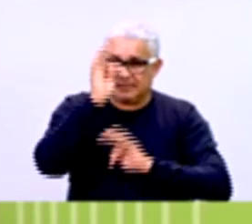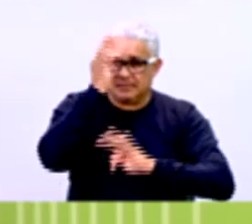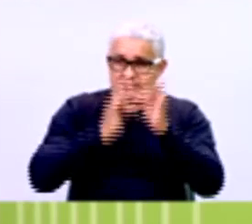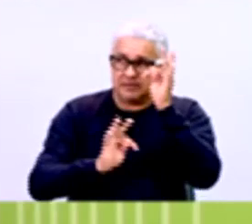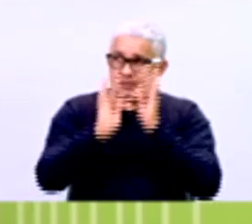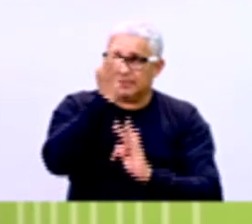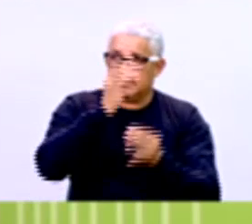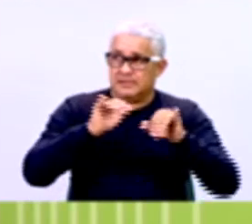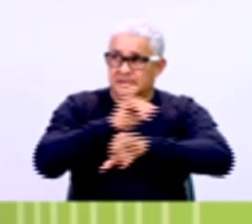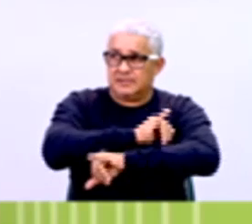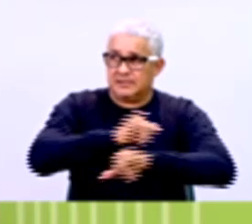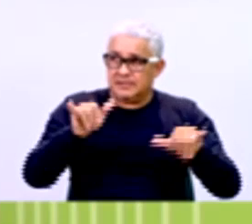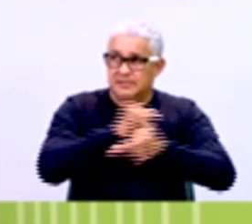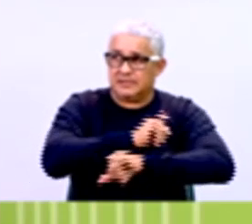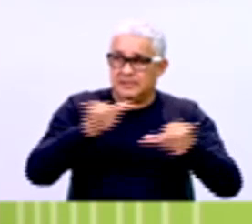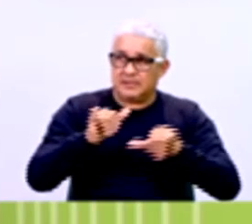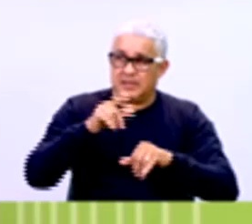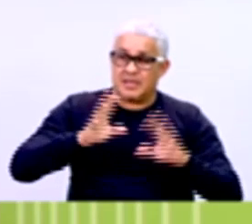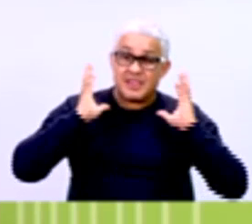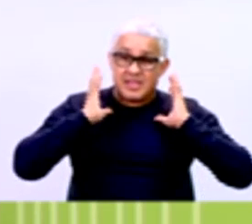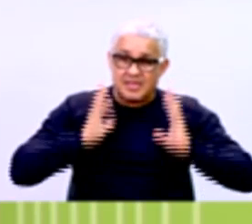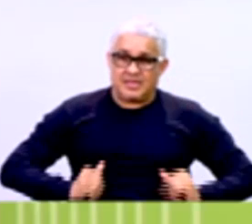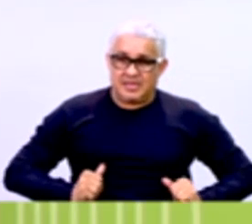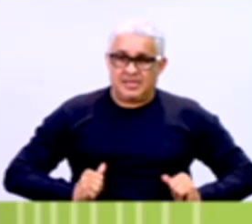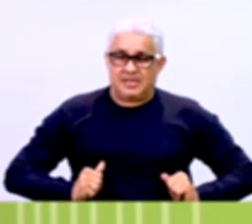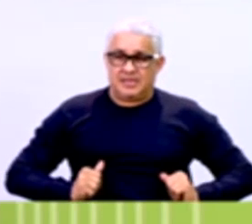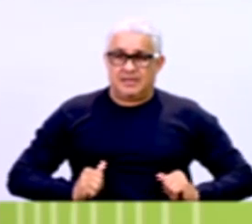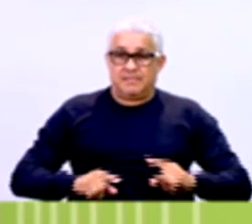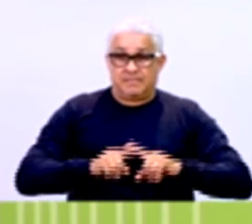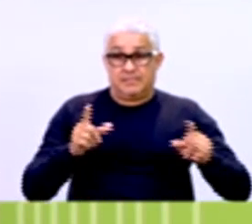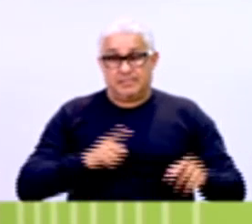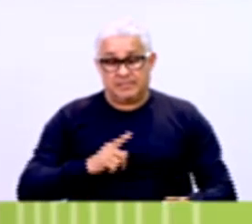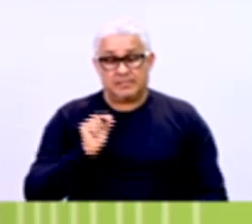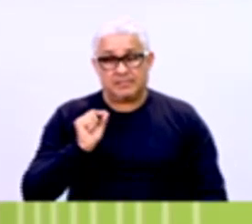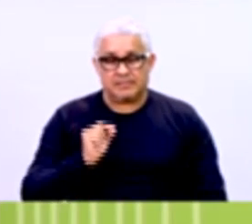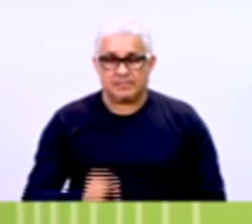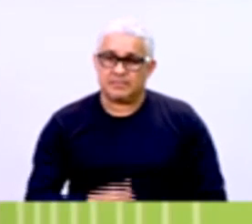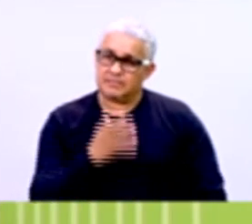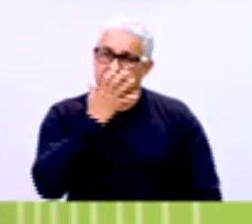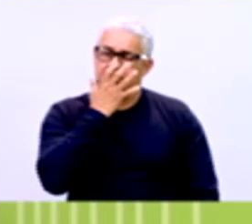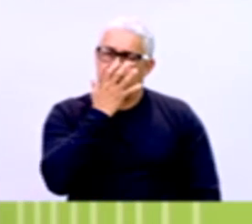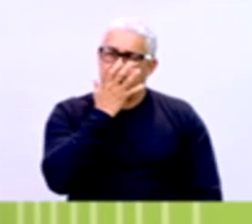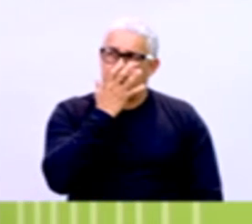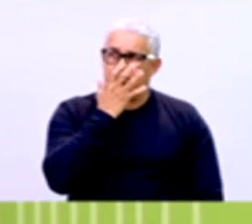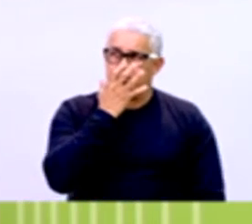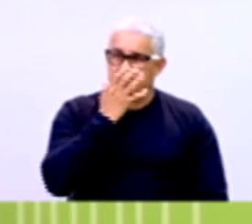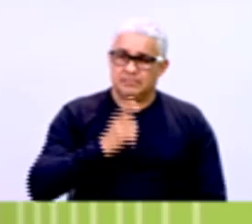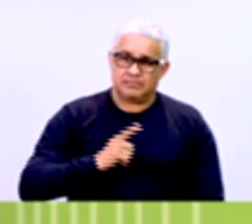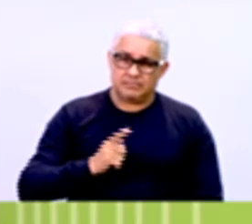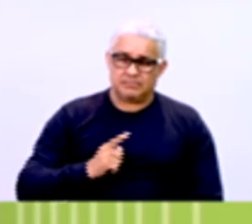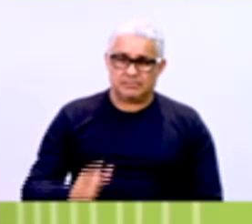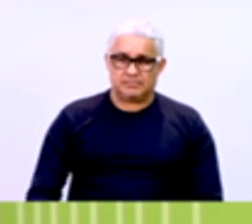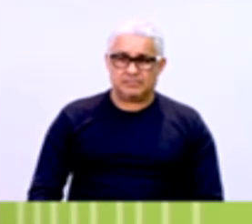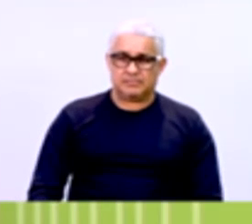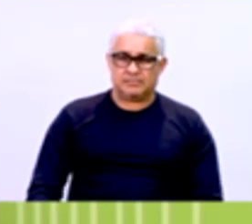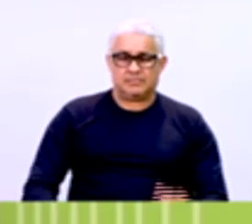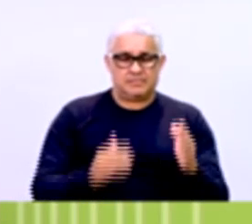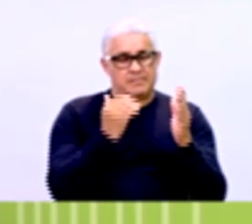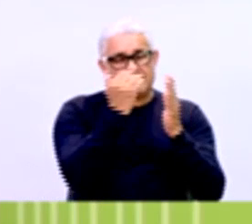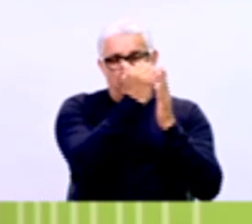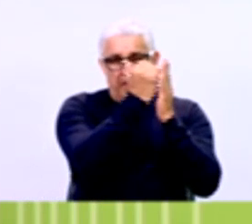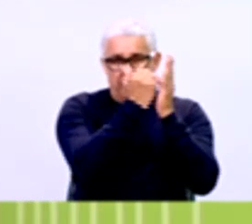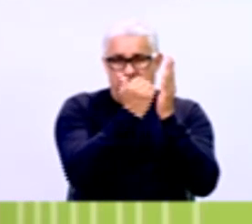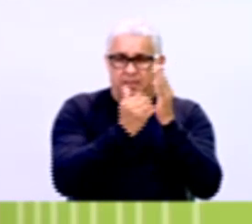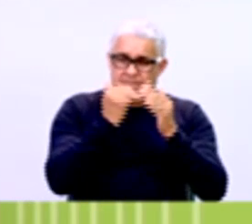informação, ela é uma tecnologia limpa. No entanto, nós temos observado que nas diversas fases, nas diversas